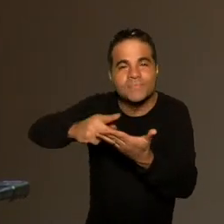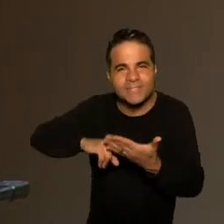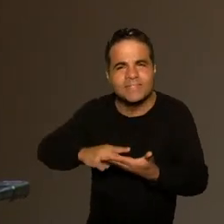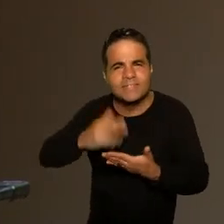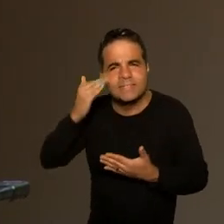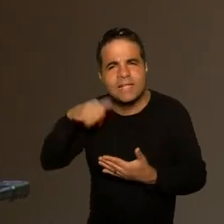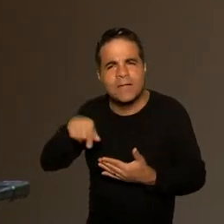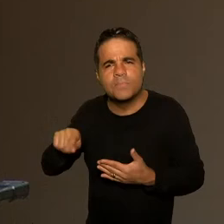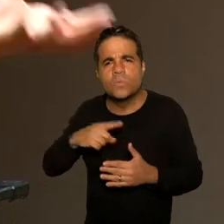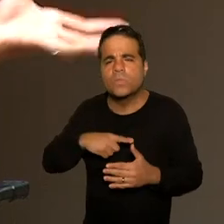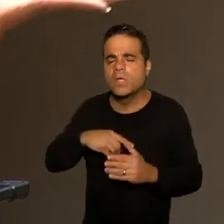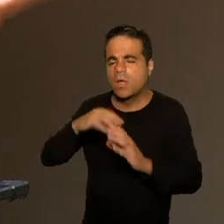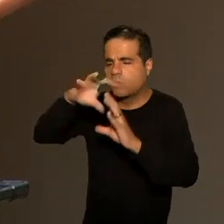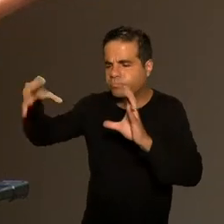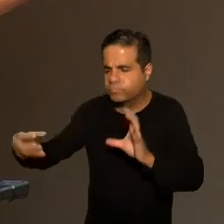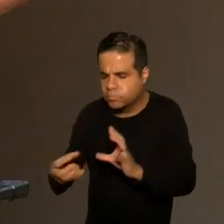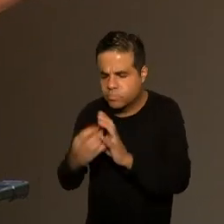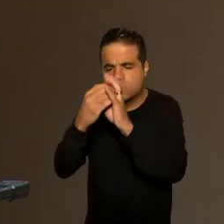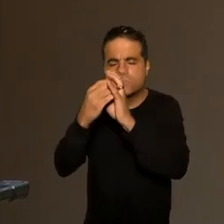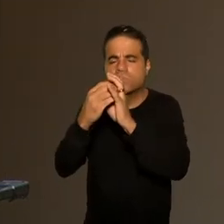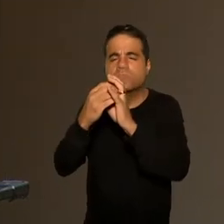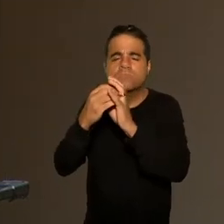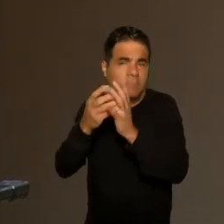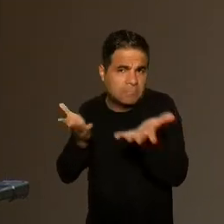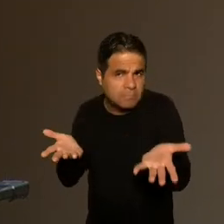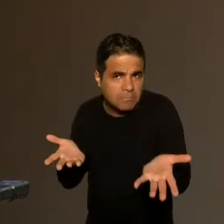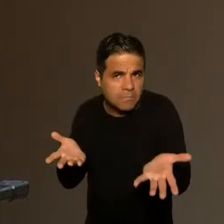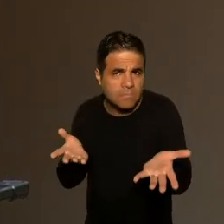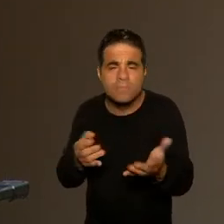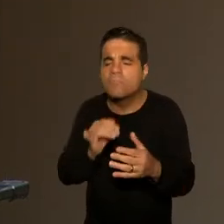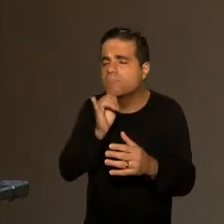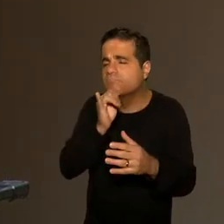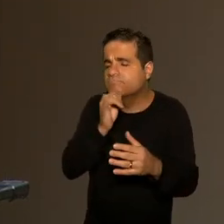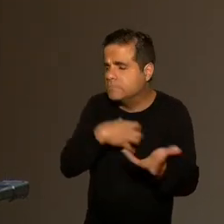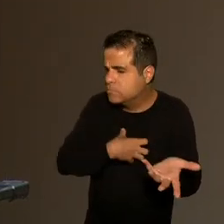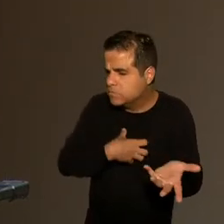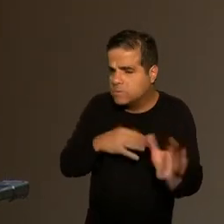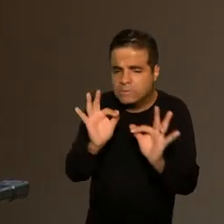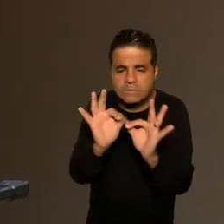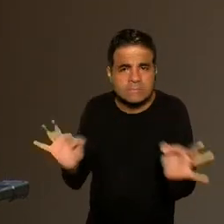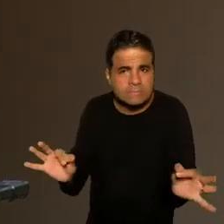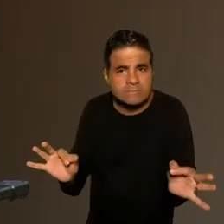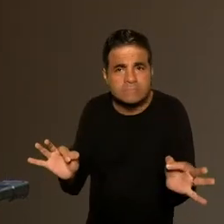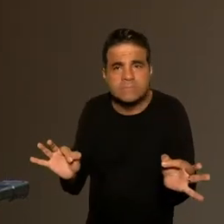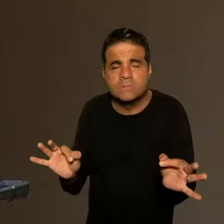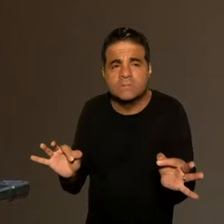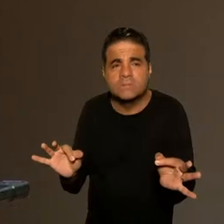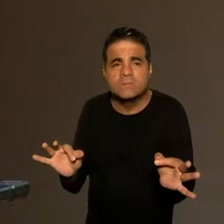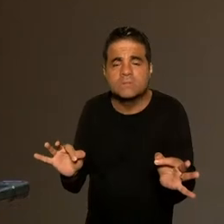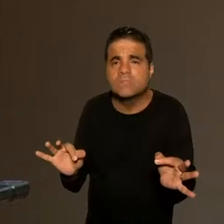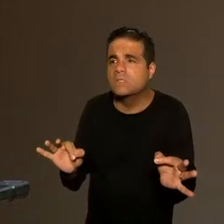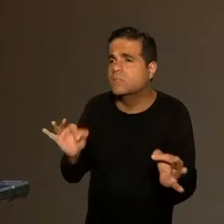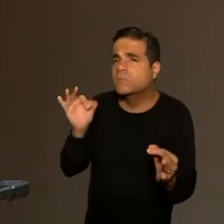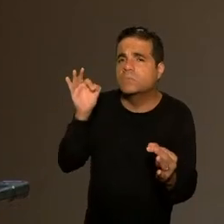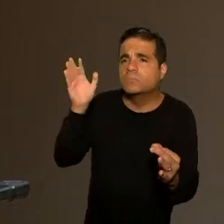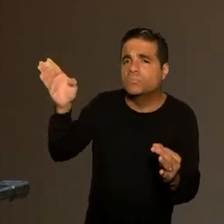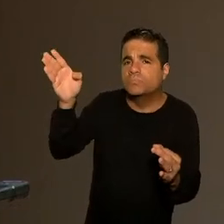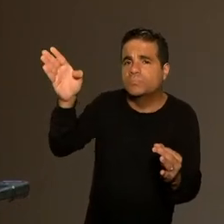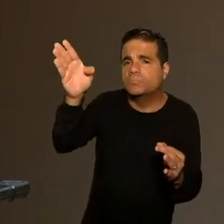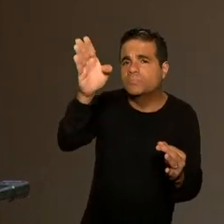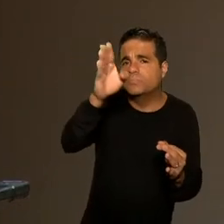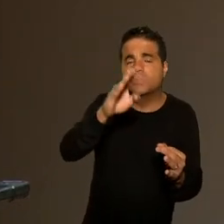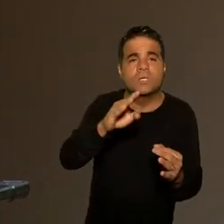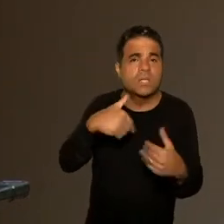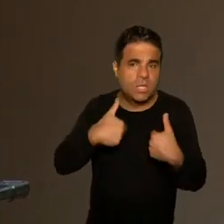o que o curador pensou por exemplo tô tentando fazer isso de uma maneira simples eu perco muitas Exposições